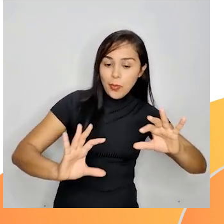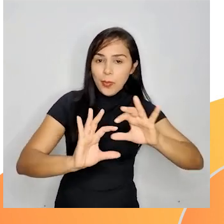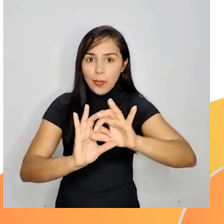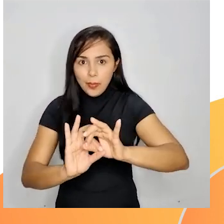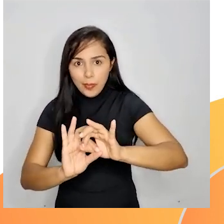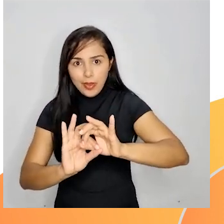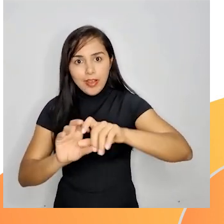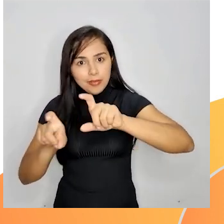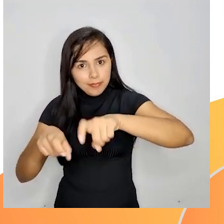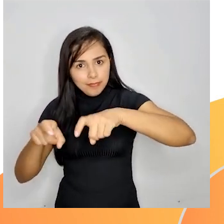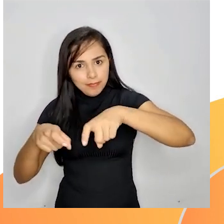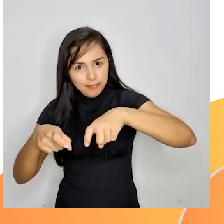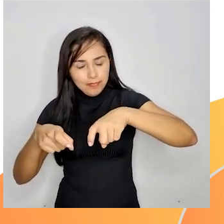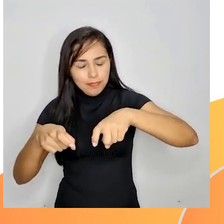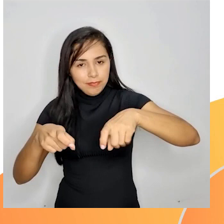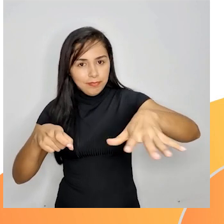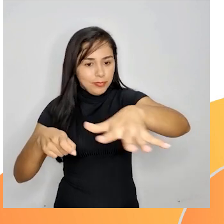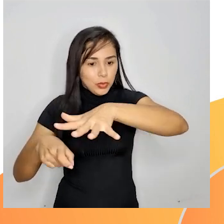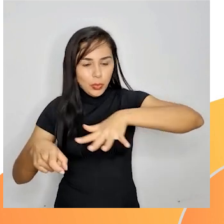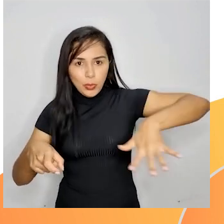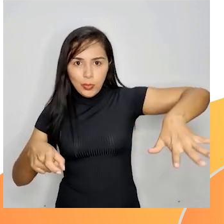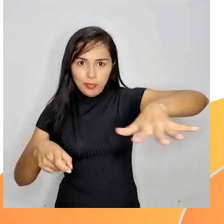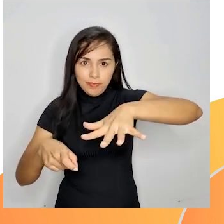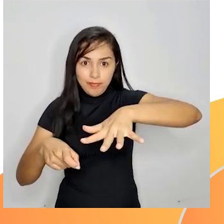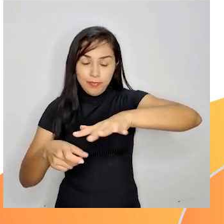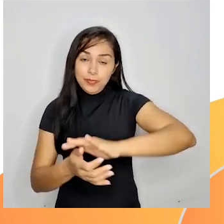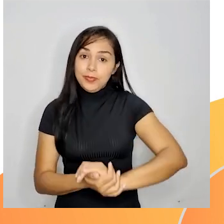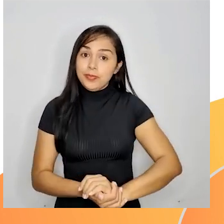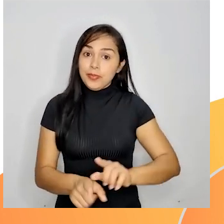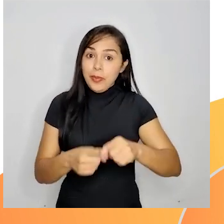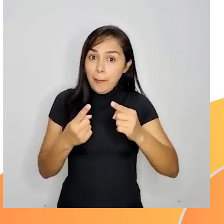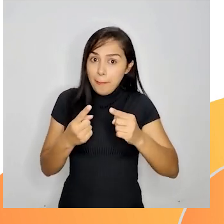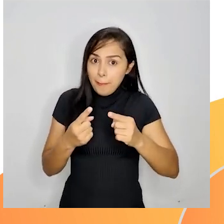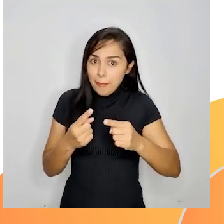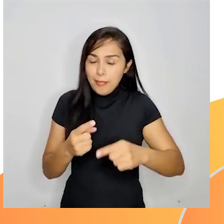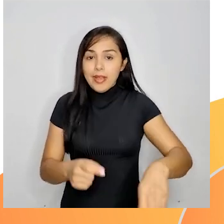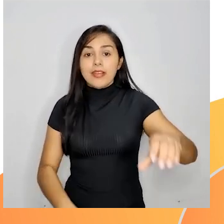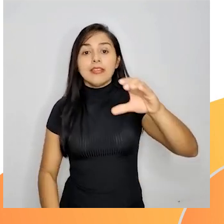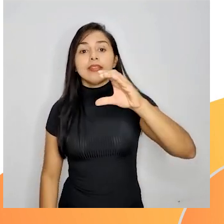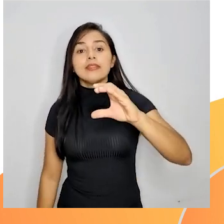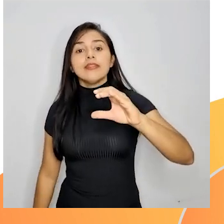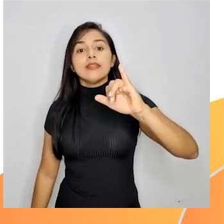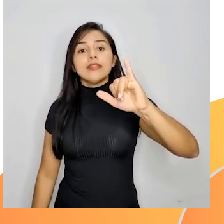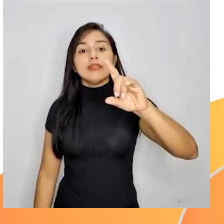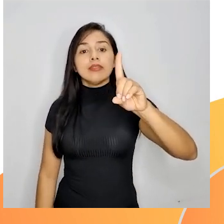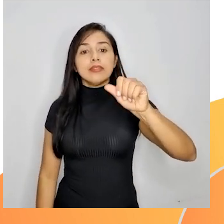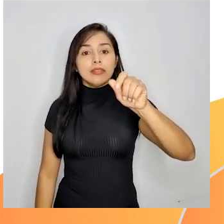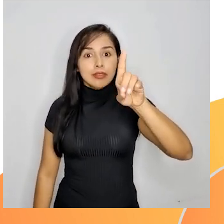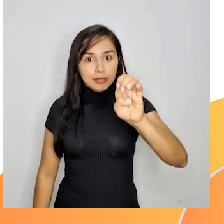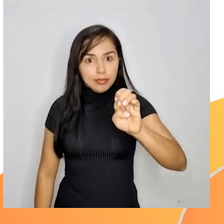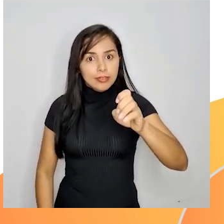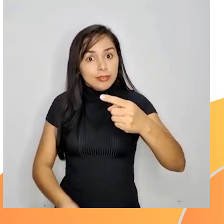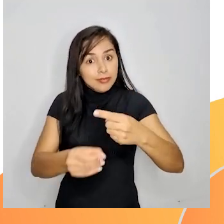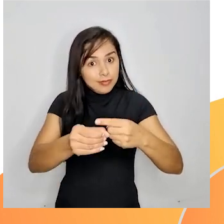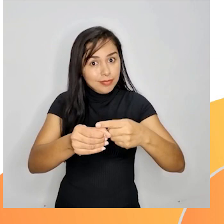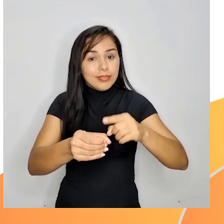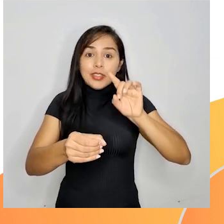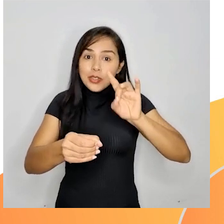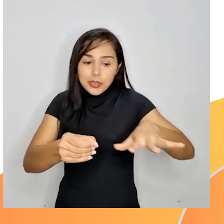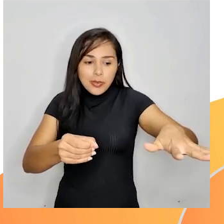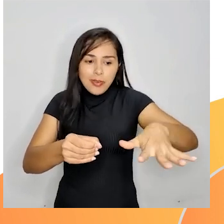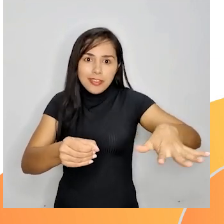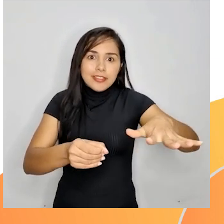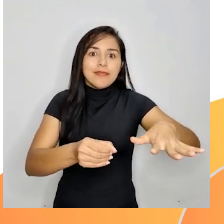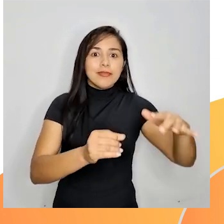falo cidade, eu estou falando apenas da zona urbana daquele município, tá